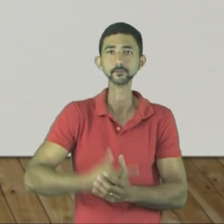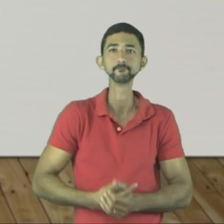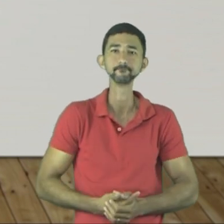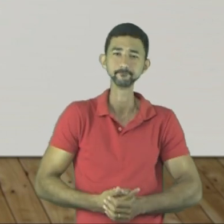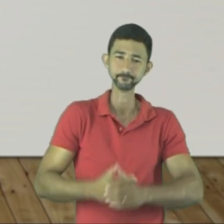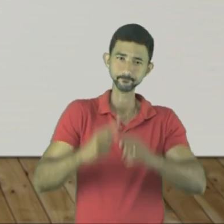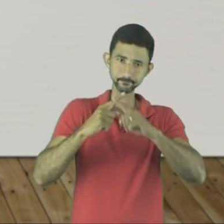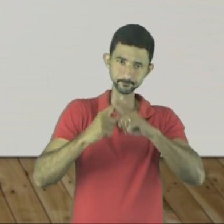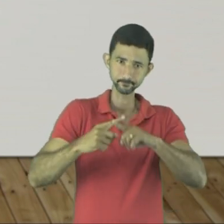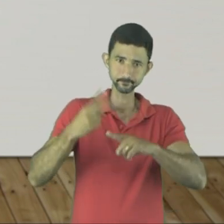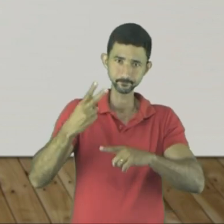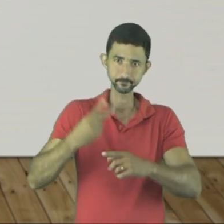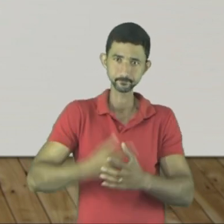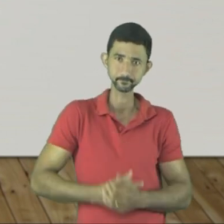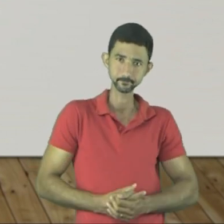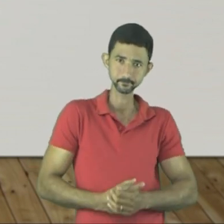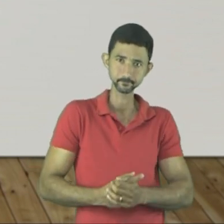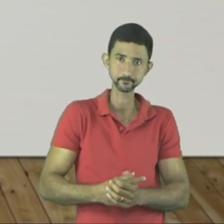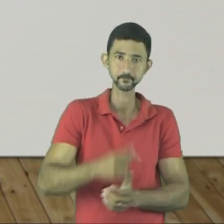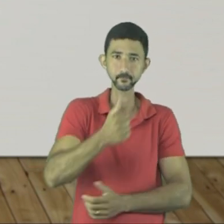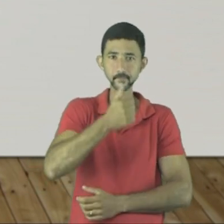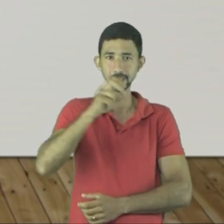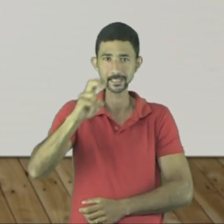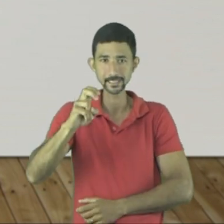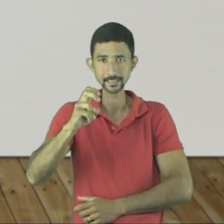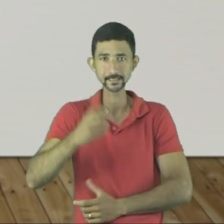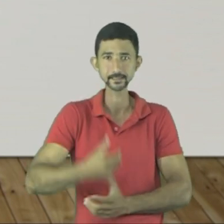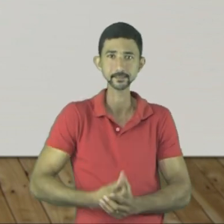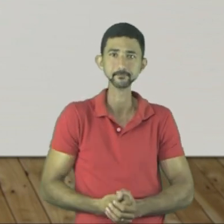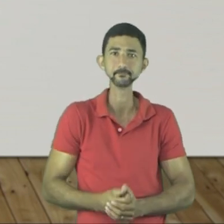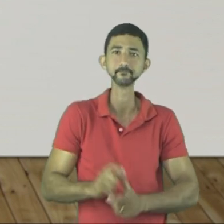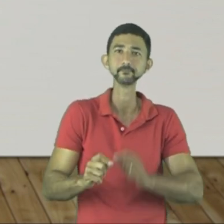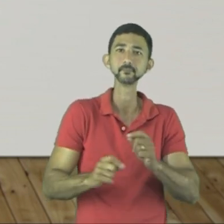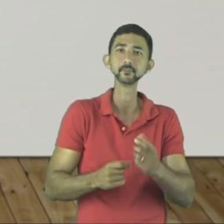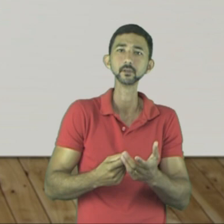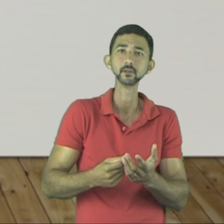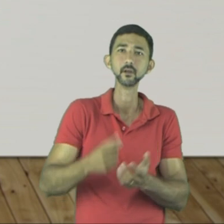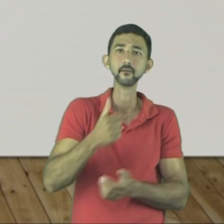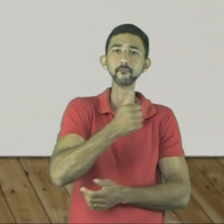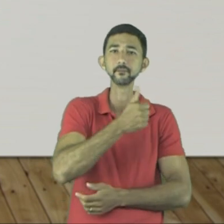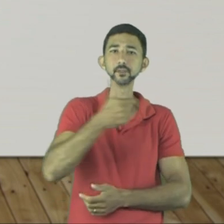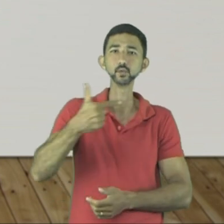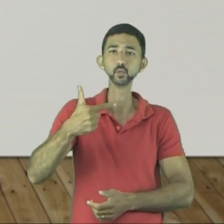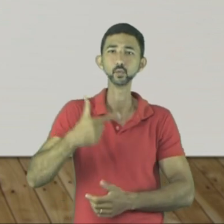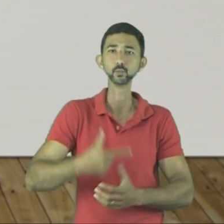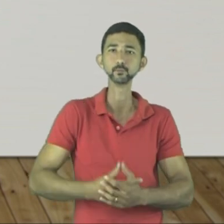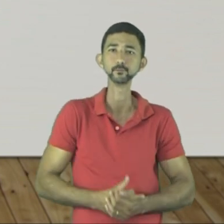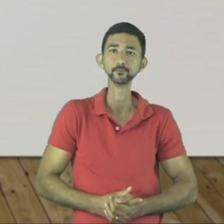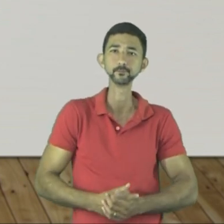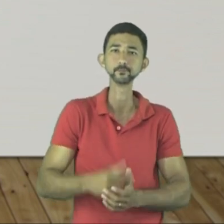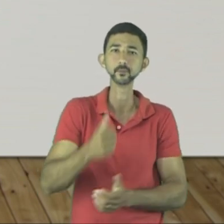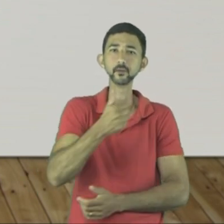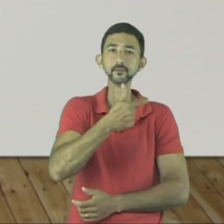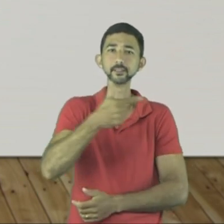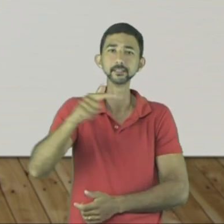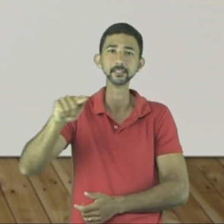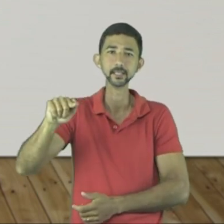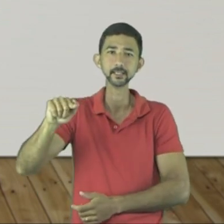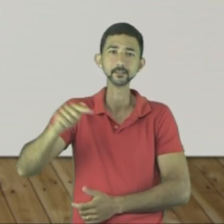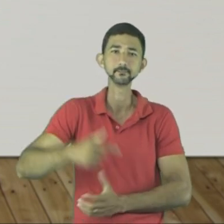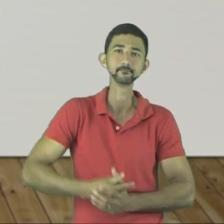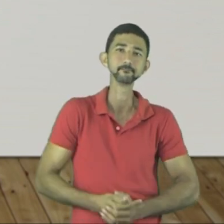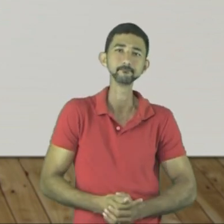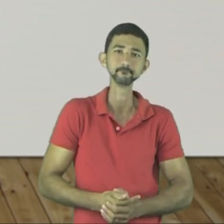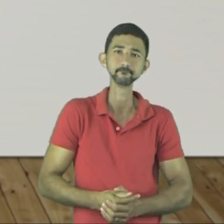porque é múltiplo de 2. Aí 15, quem mais? 21, 27,